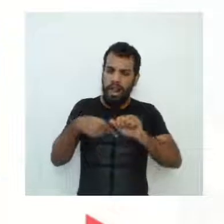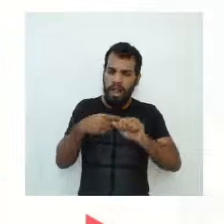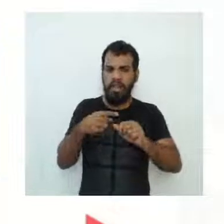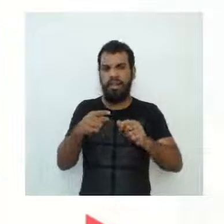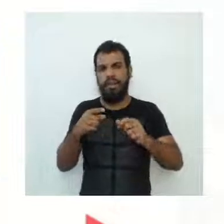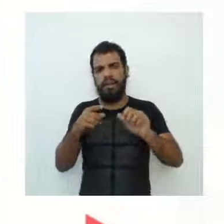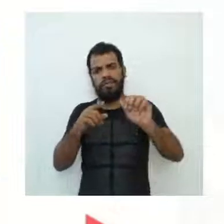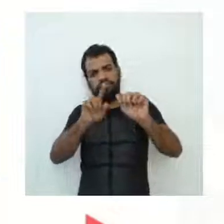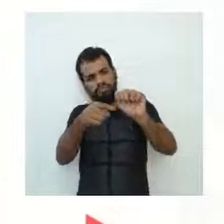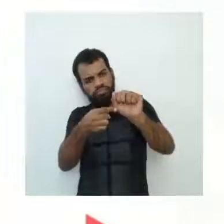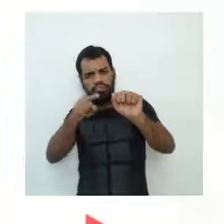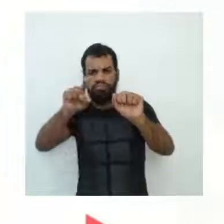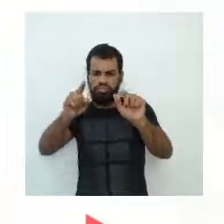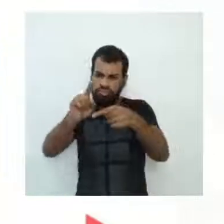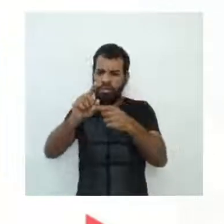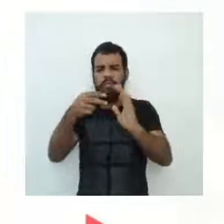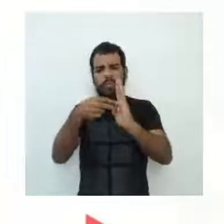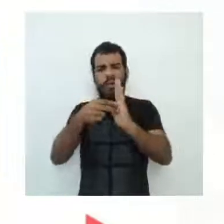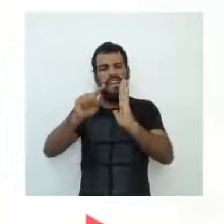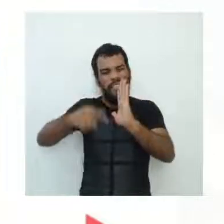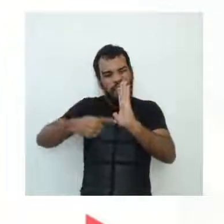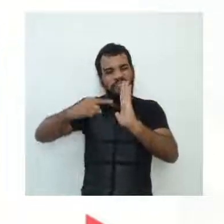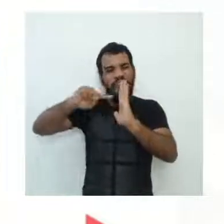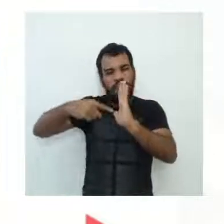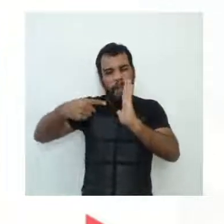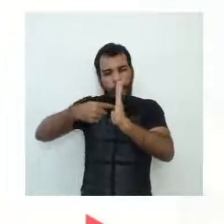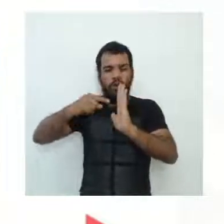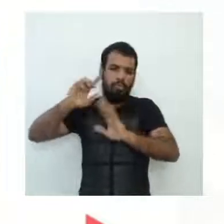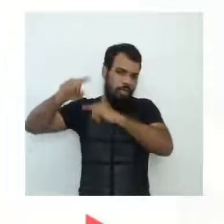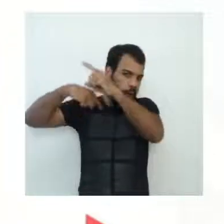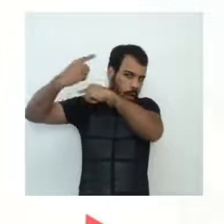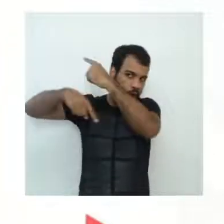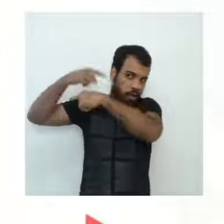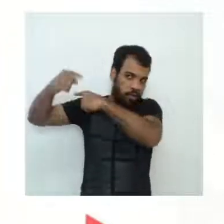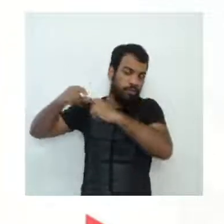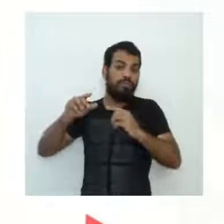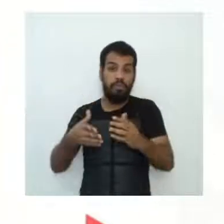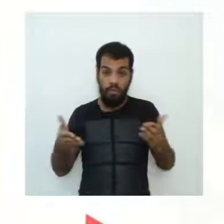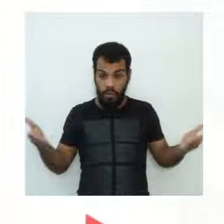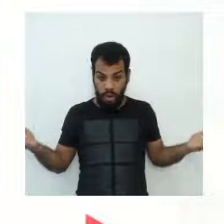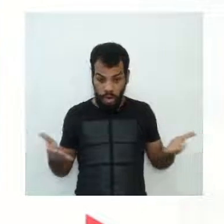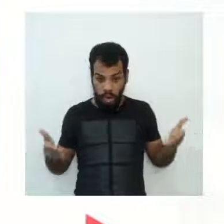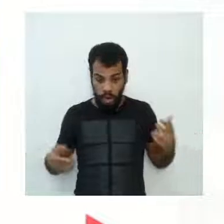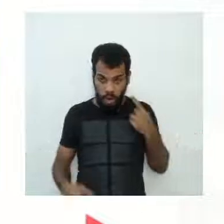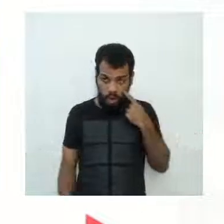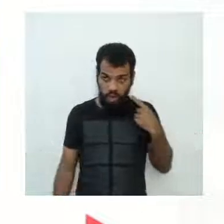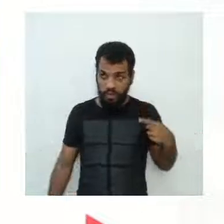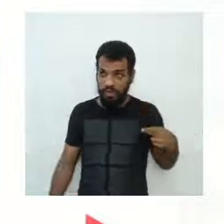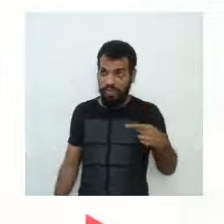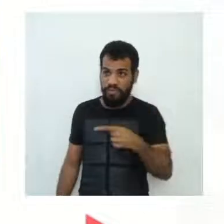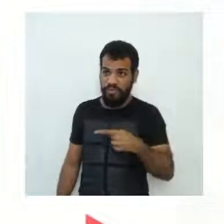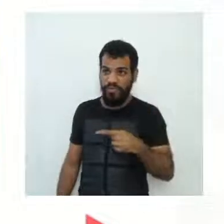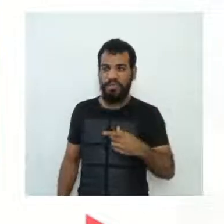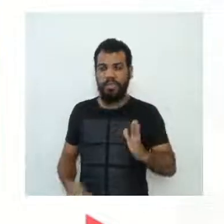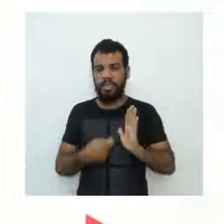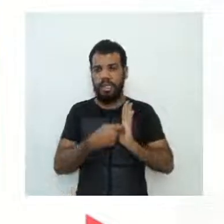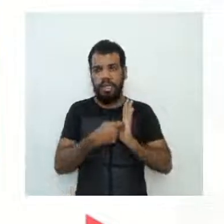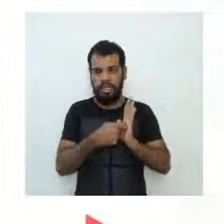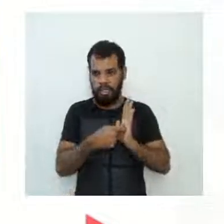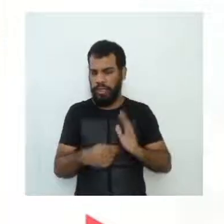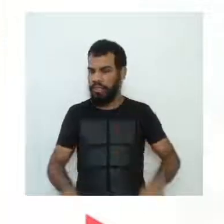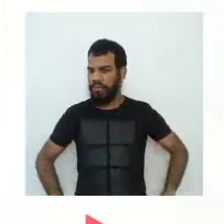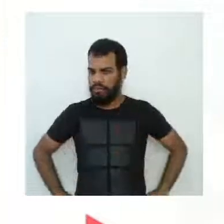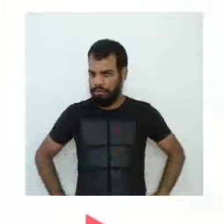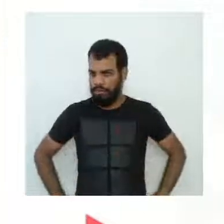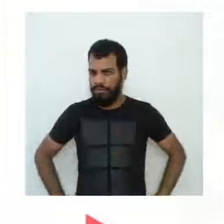exemplo. Mas isso é conteúdo para a próxima aula. Por enquanto, eu quero que vocês se atenham à questão da escrita das